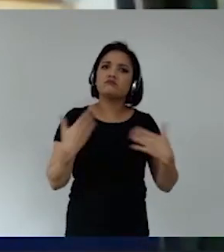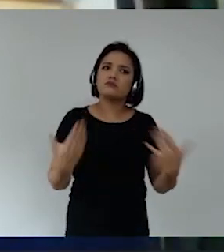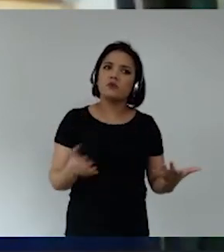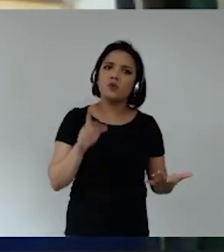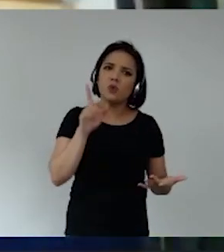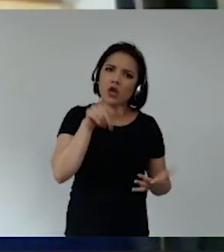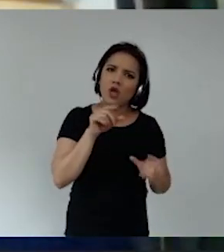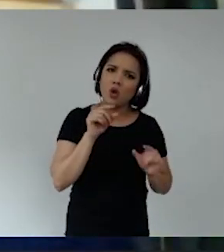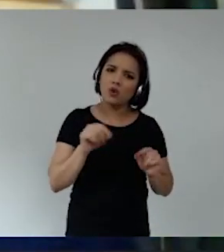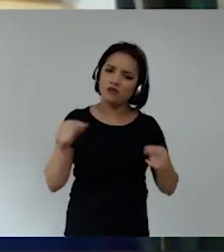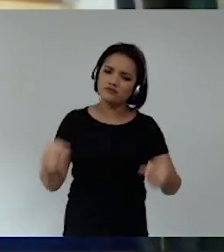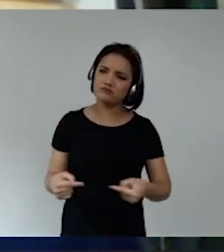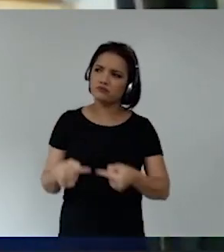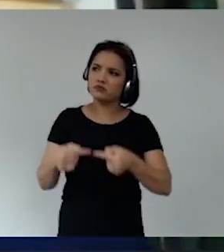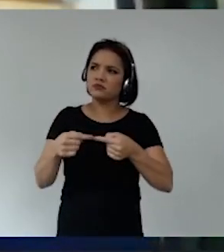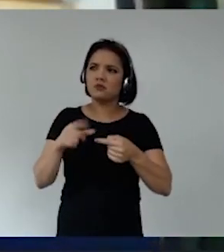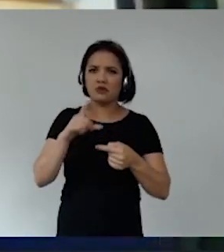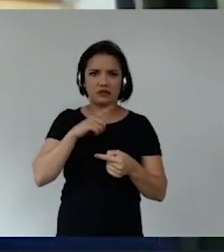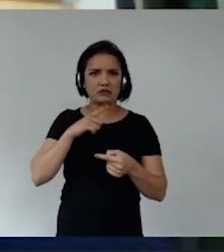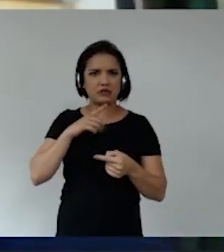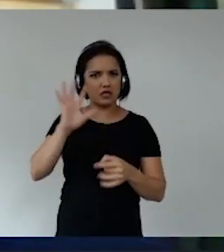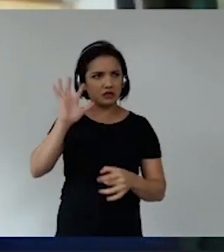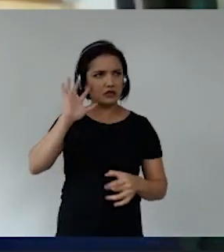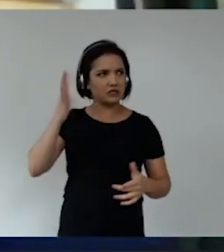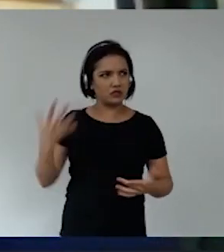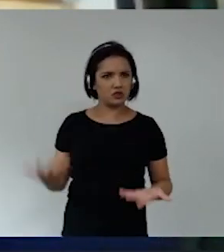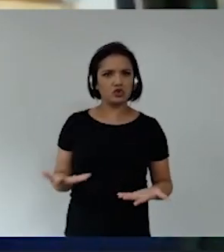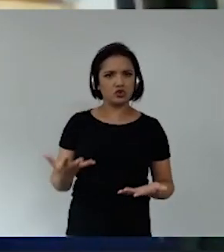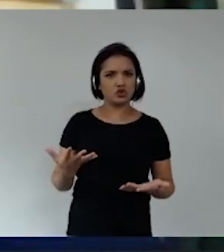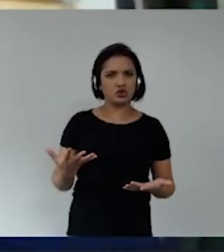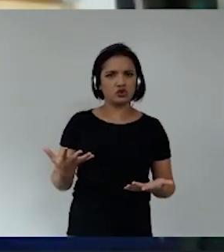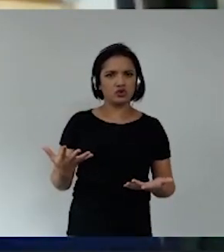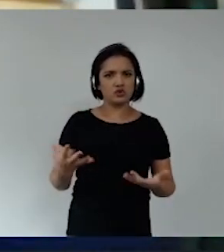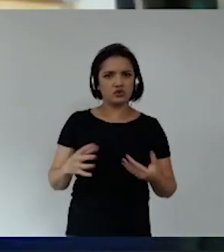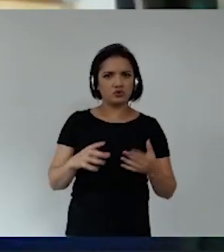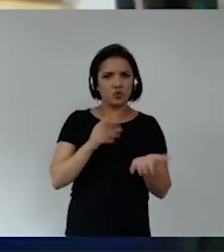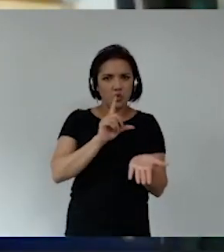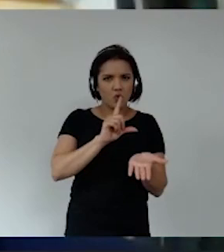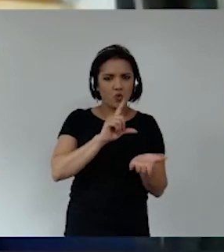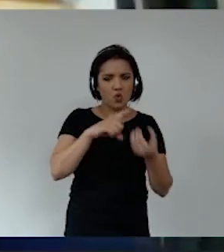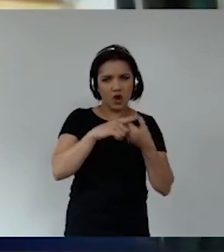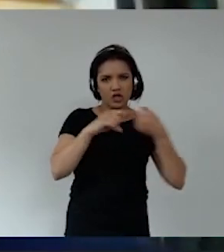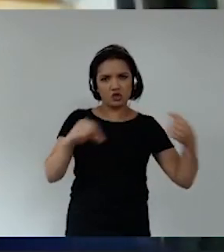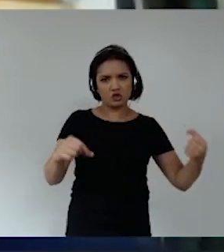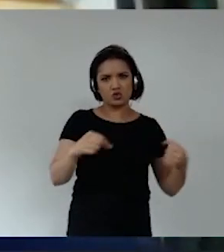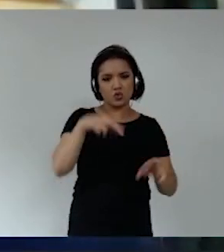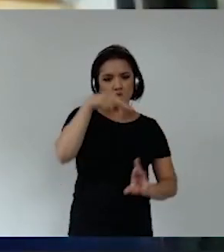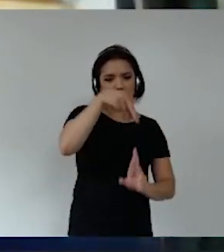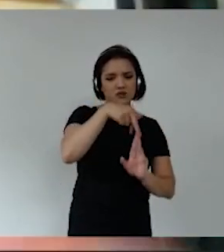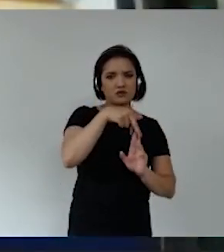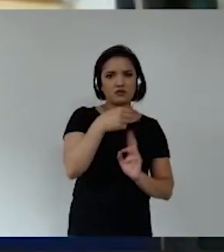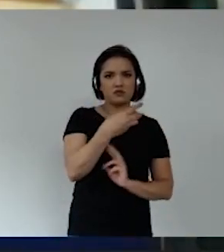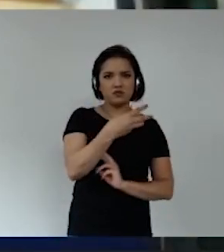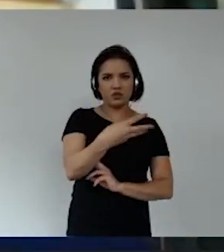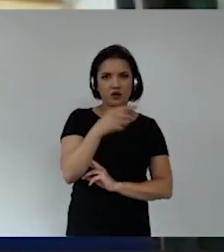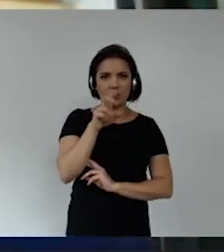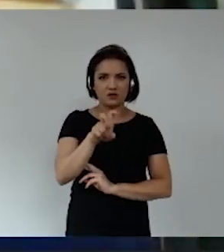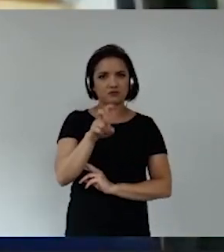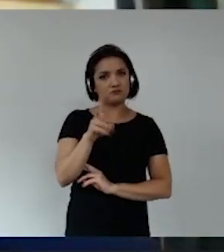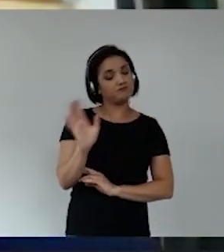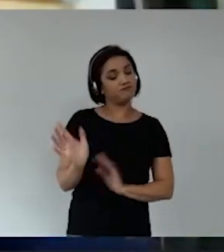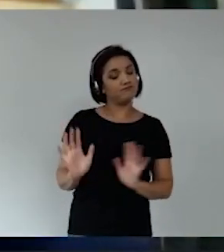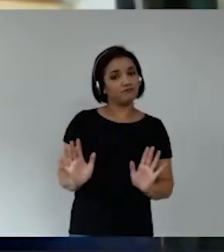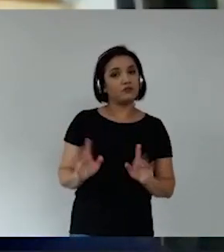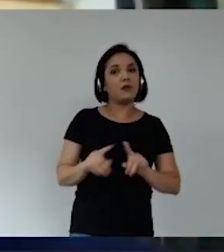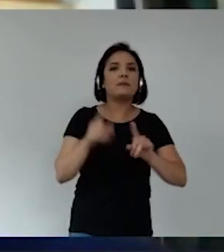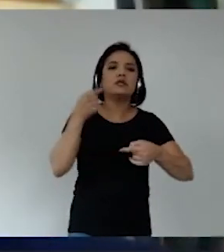encontro ao que está aí definido nesse artigo, nesse inciso 35? Entendo que não. Mas essa é uma grande discussão que